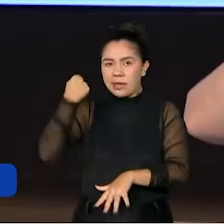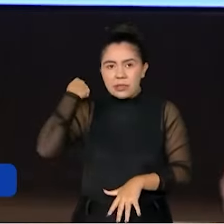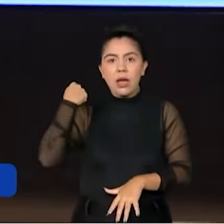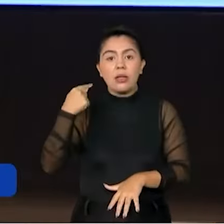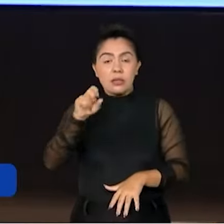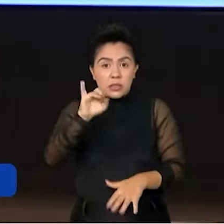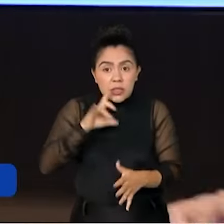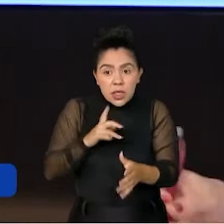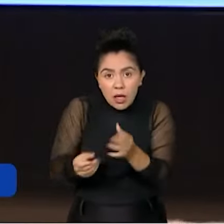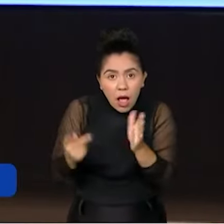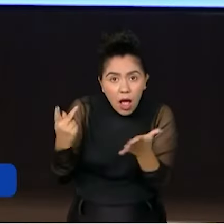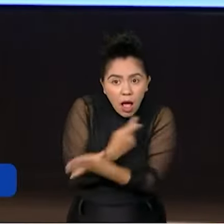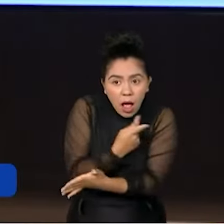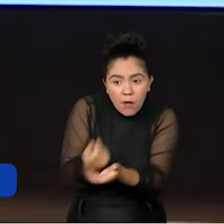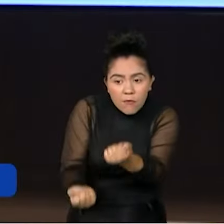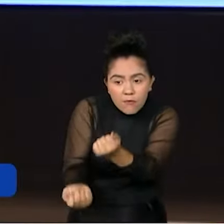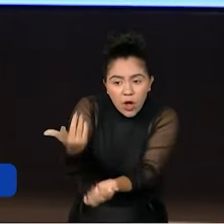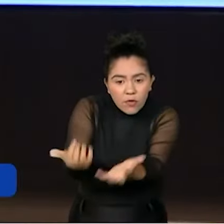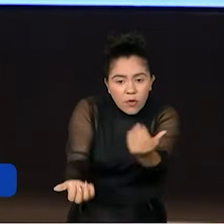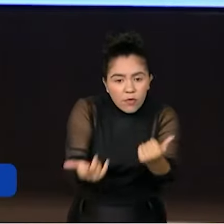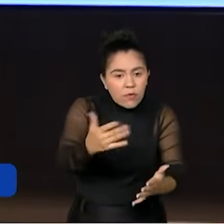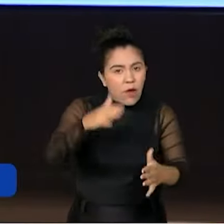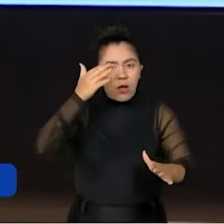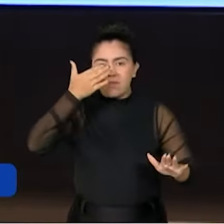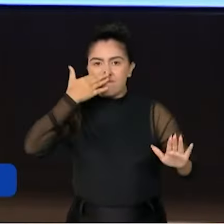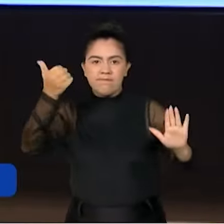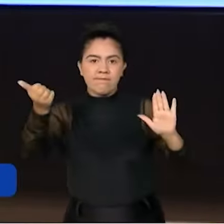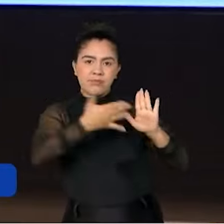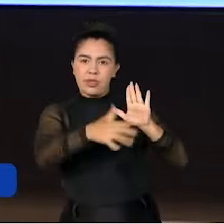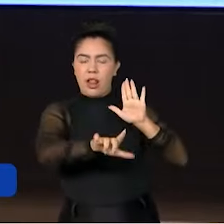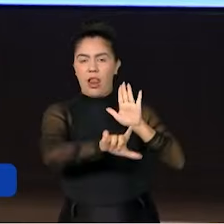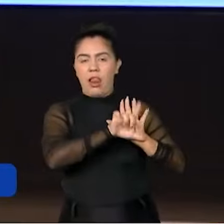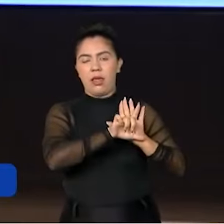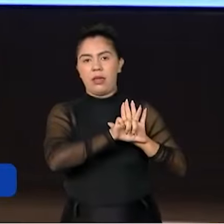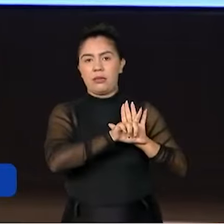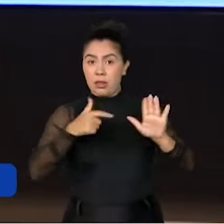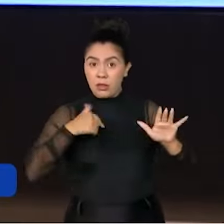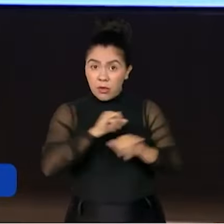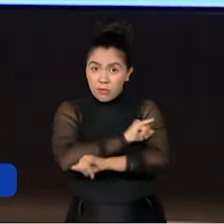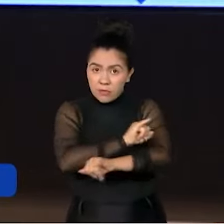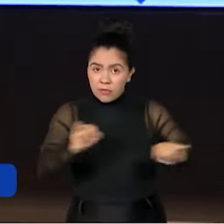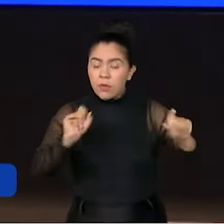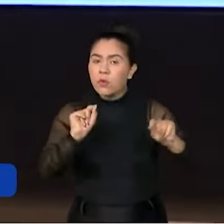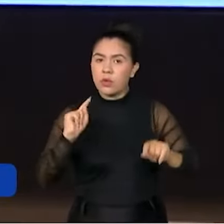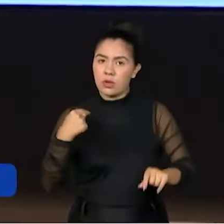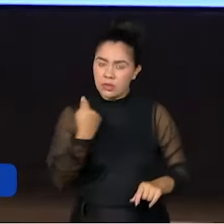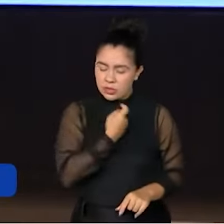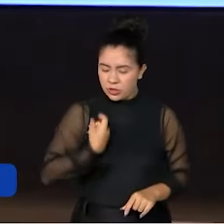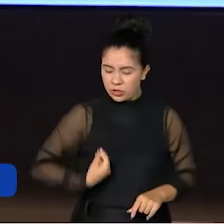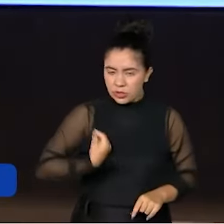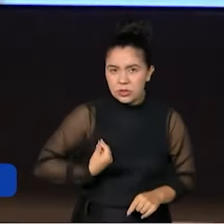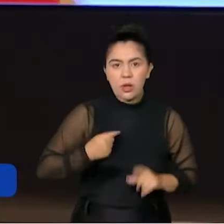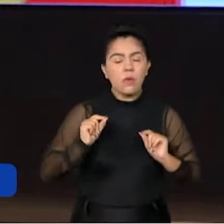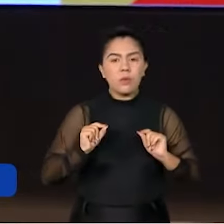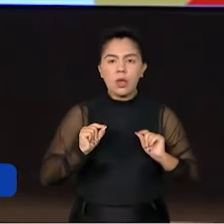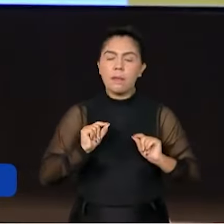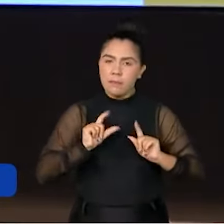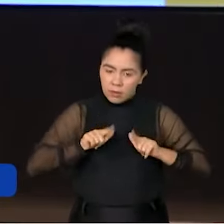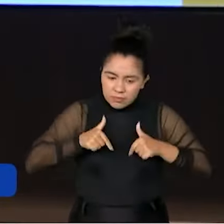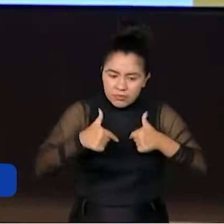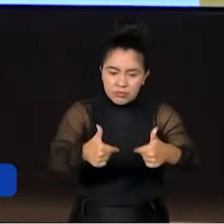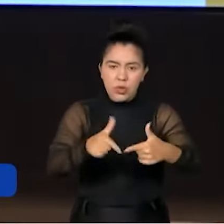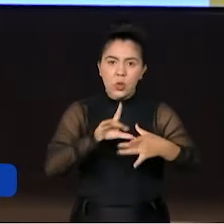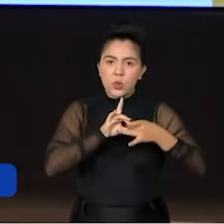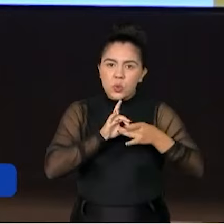aí está fazendo isso ao arrepio da lei. Quero dizer que a nossa disposição é de trabalhar juntos, porque